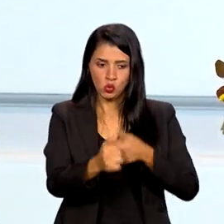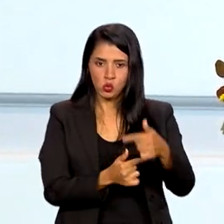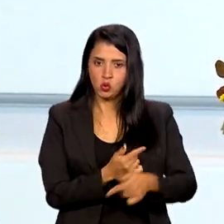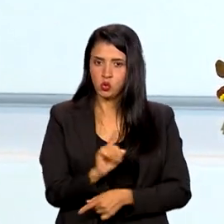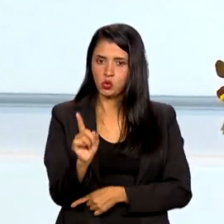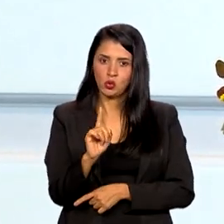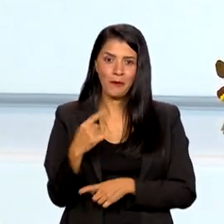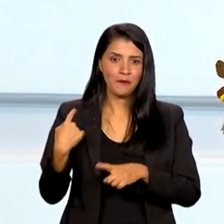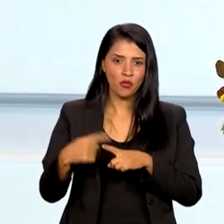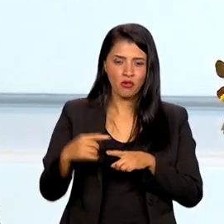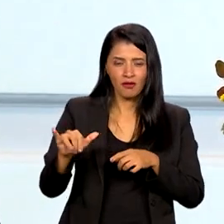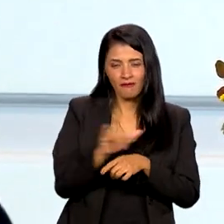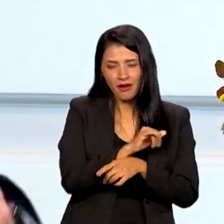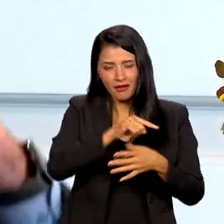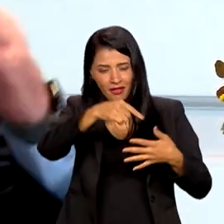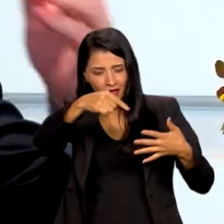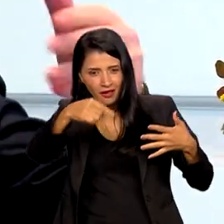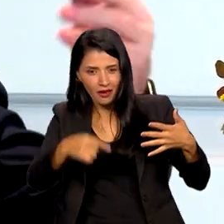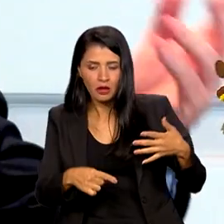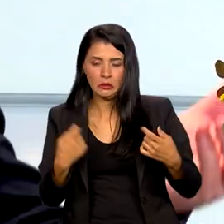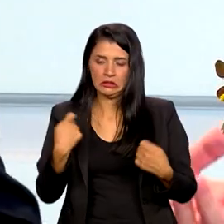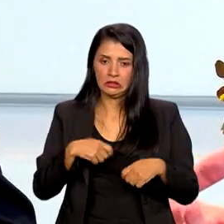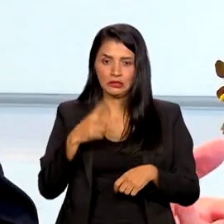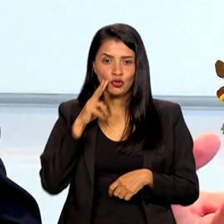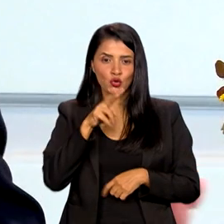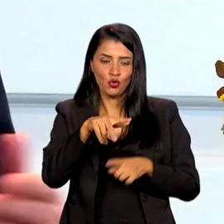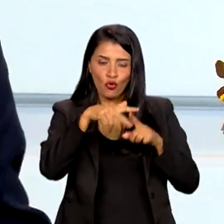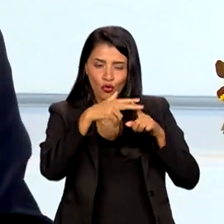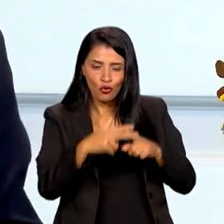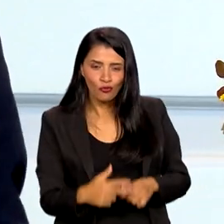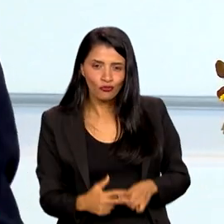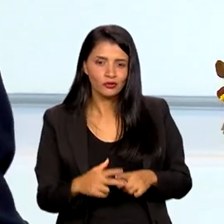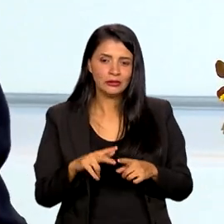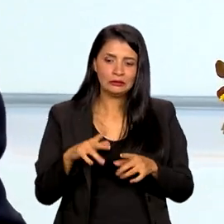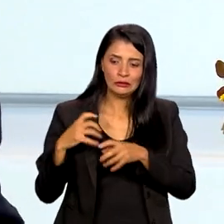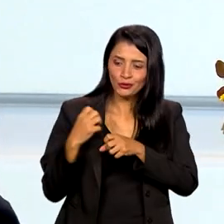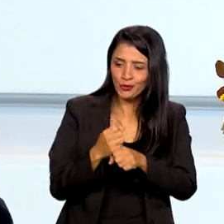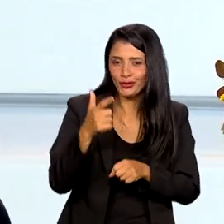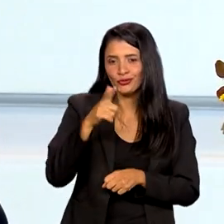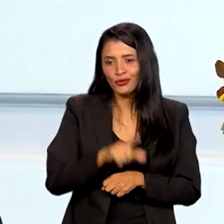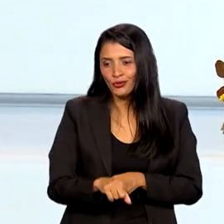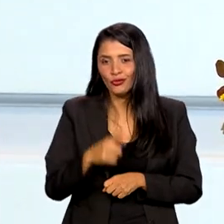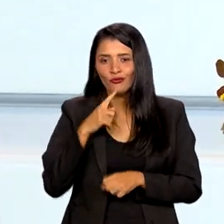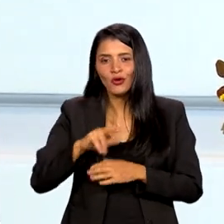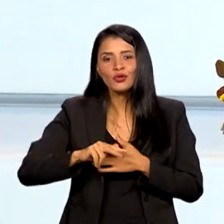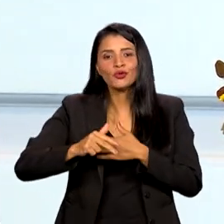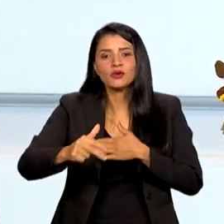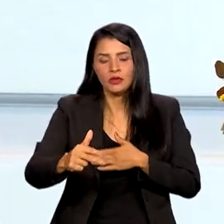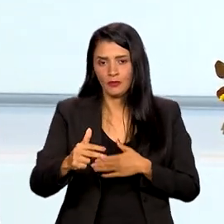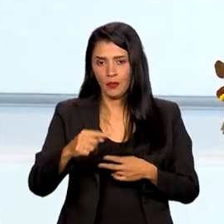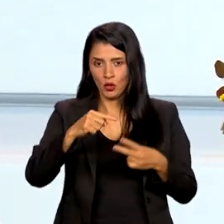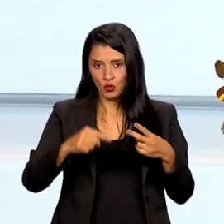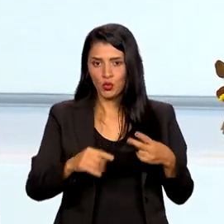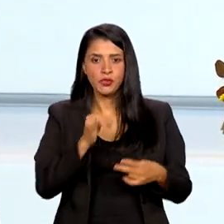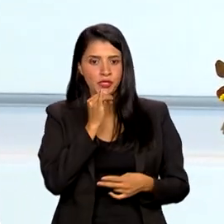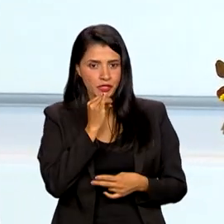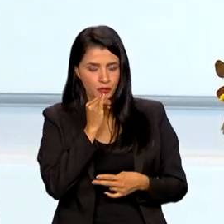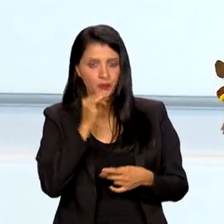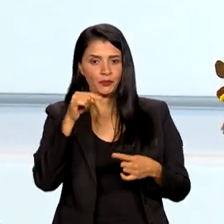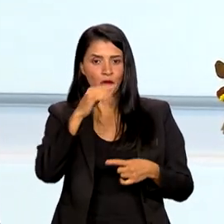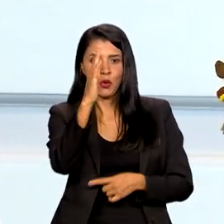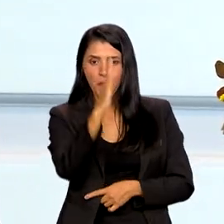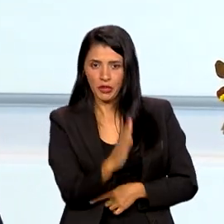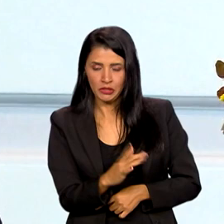revistas e precisam ser calculados os efeitos que dela decorrem. Eu vou dar 2 exemplos para vocês. O Brasil promoveu, por exemplo,